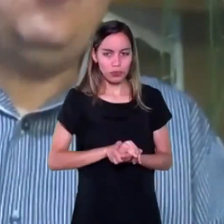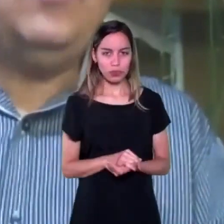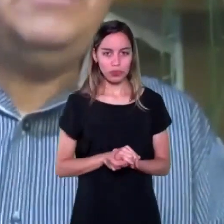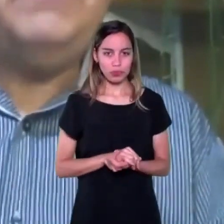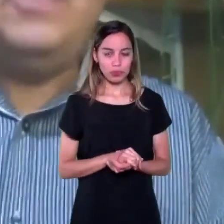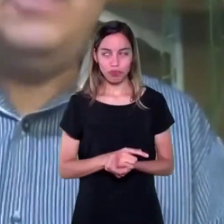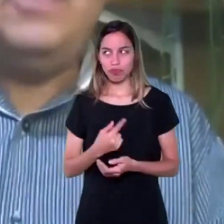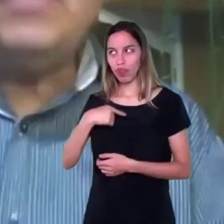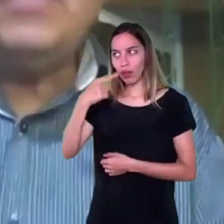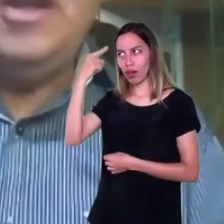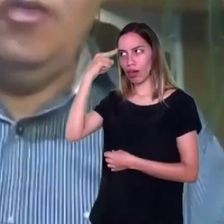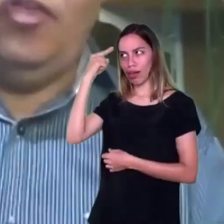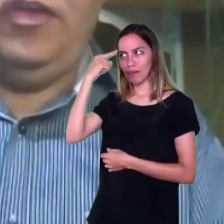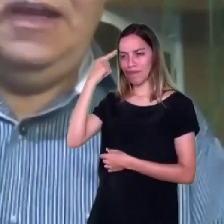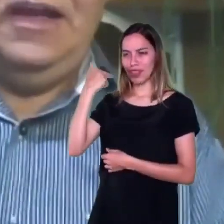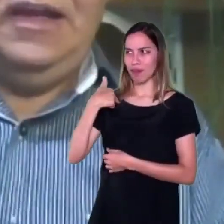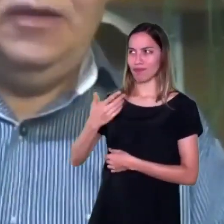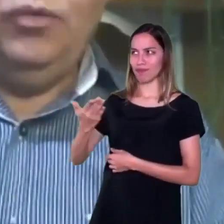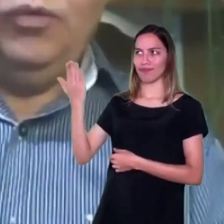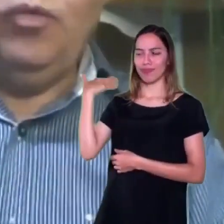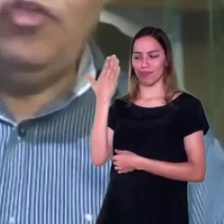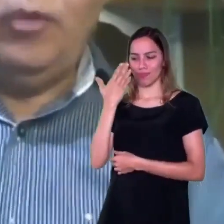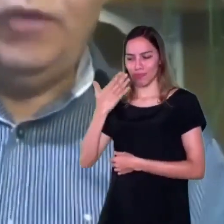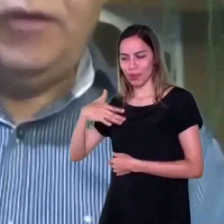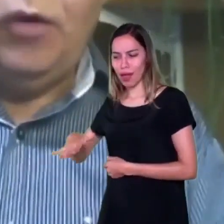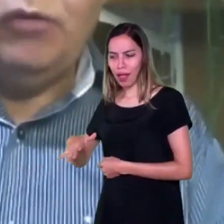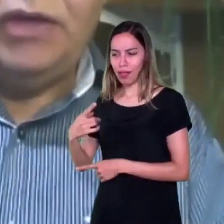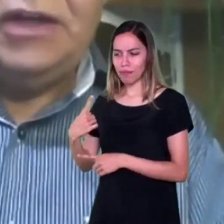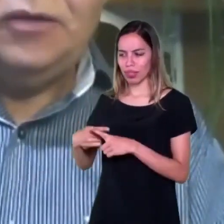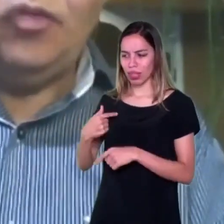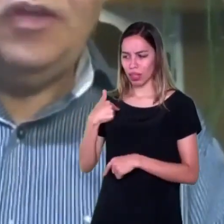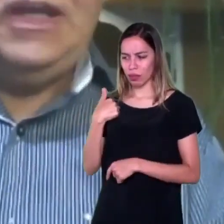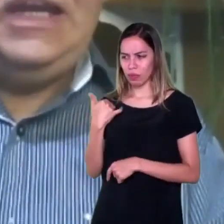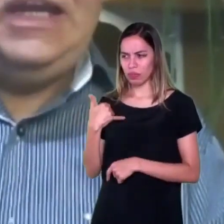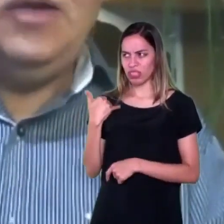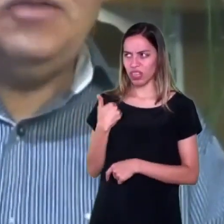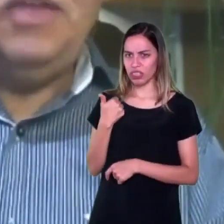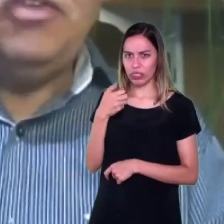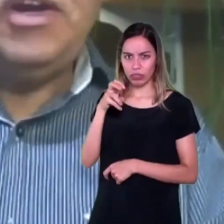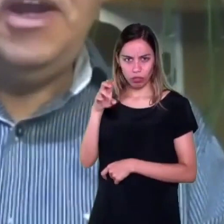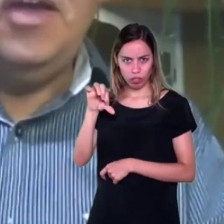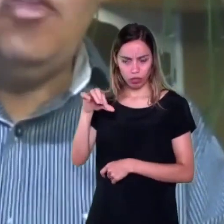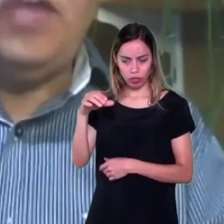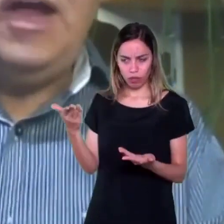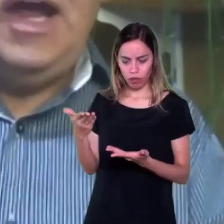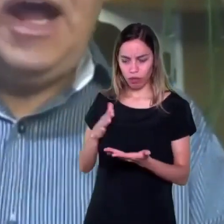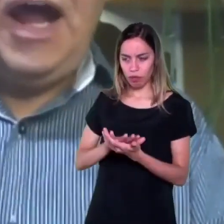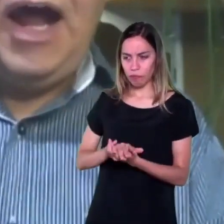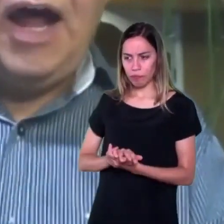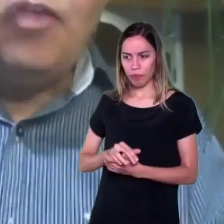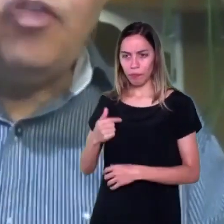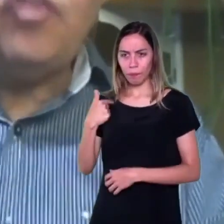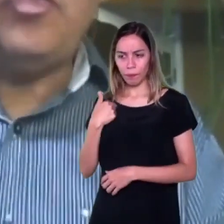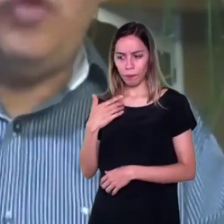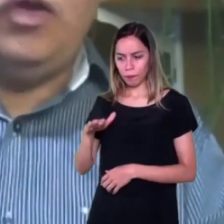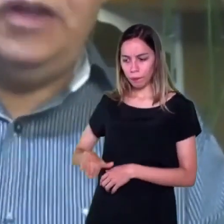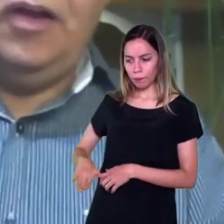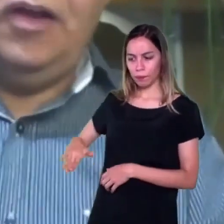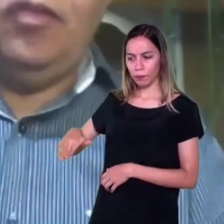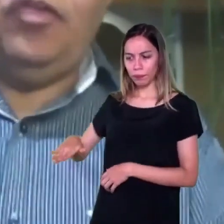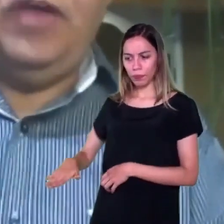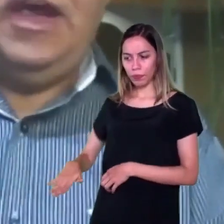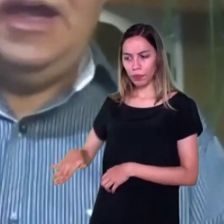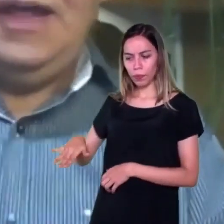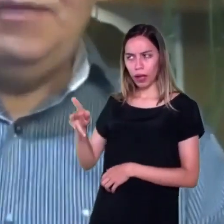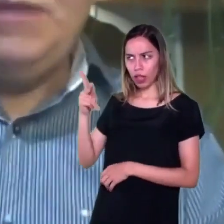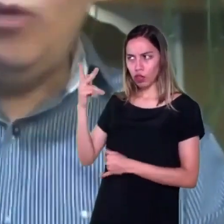Eu penso que desde criança. Eu estou com 59 anos e desde criança as